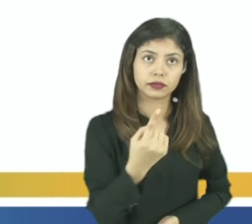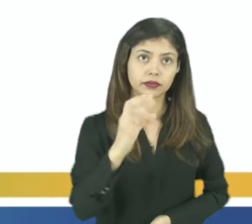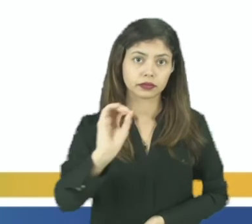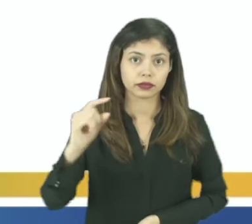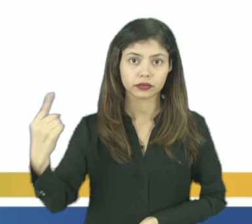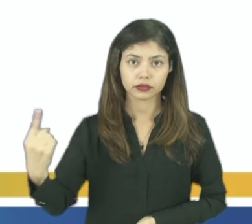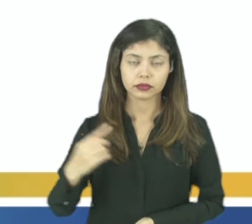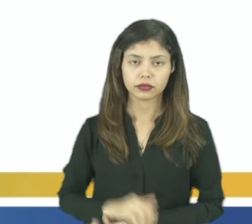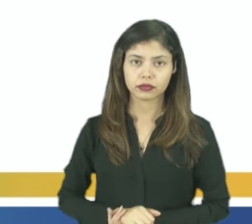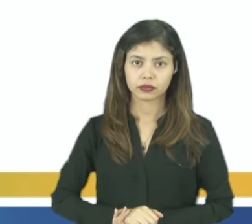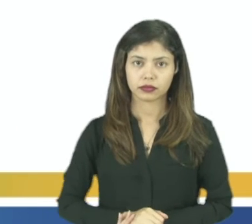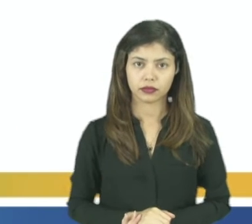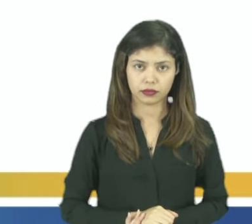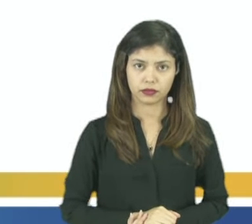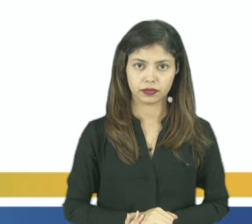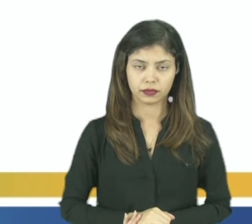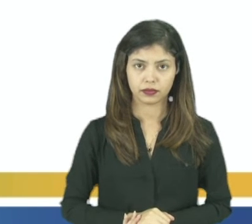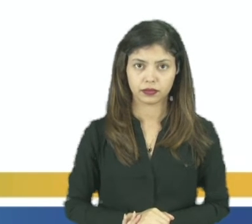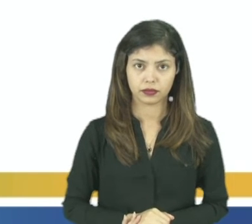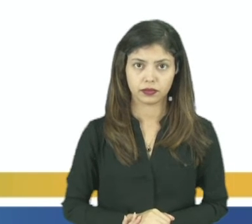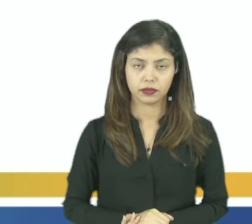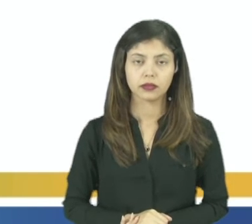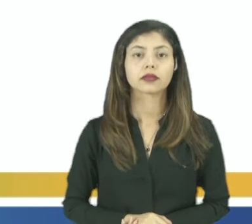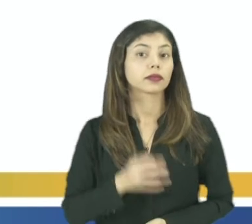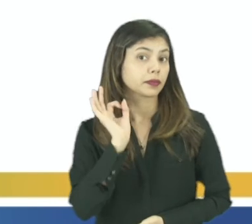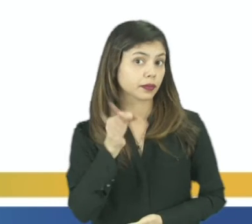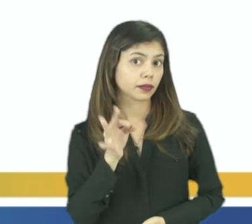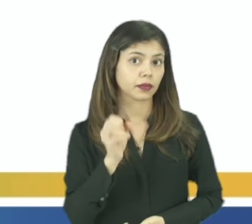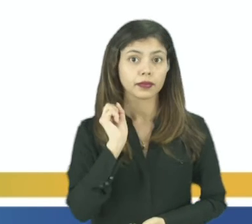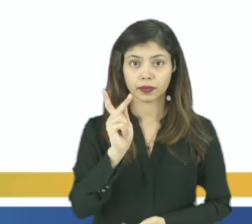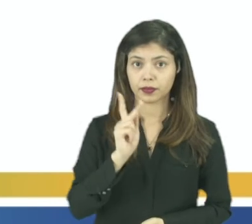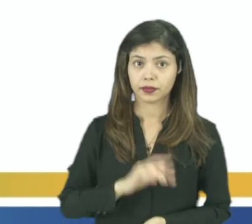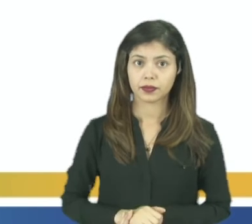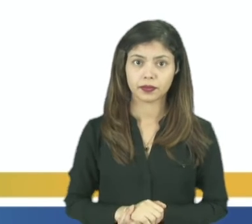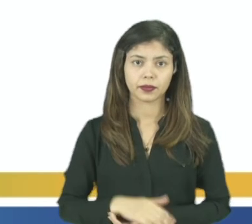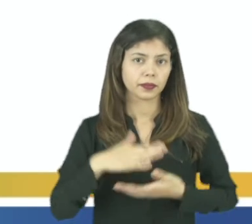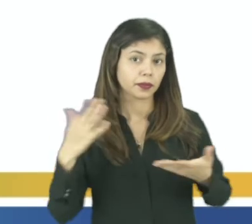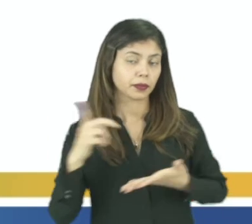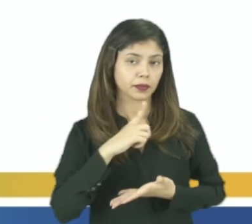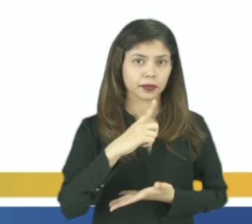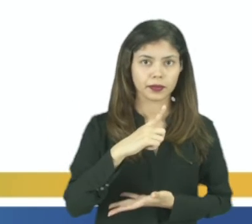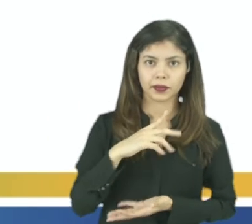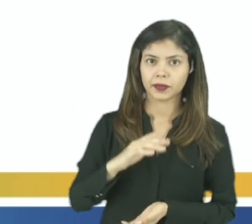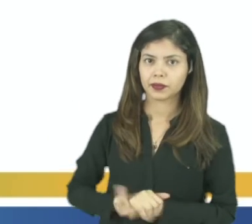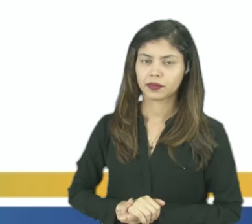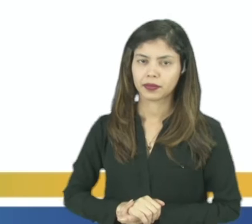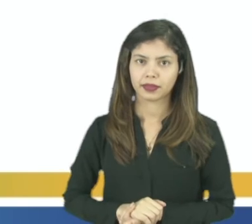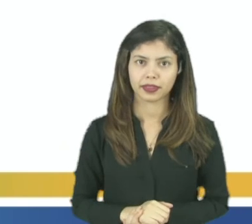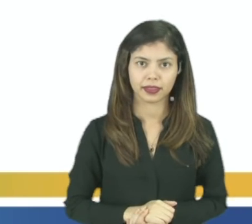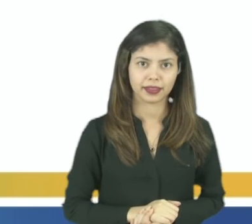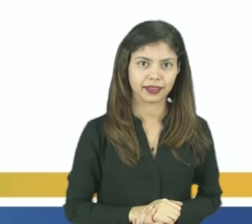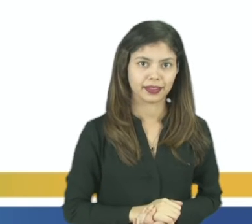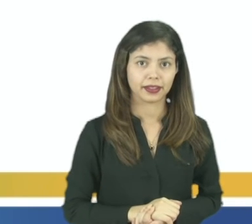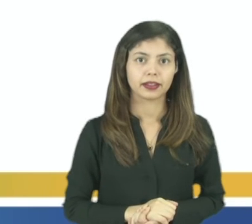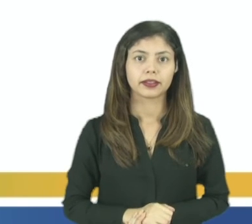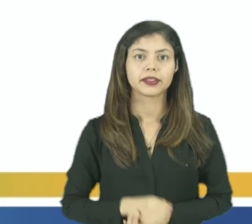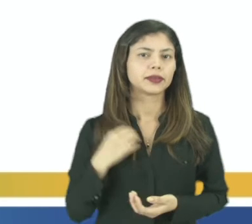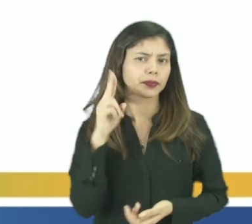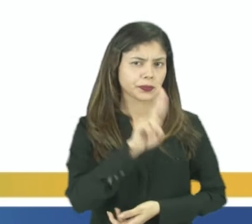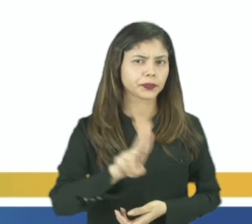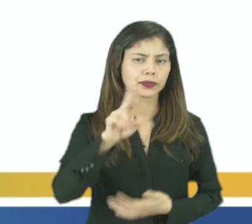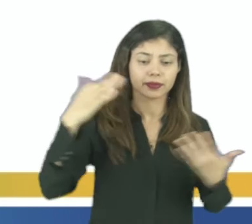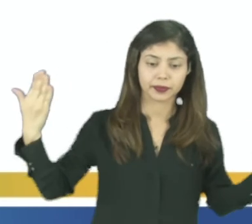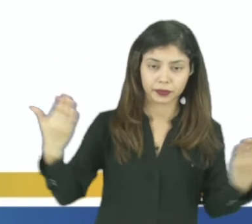linha, 1, 1, 0 e 1. Certo, gente? Aí nós temos uma nova matriz. E aí nós vamos